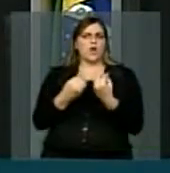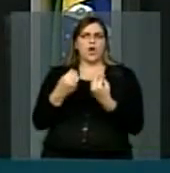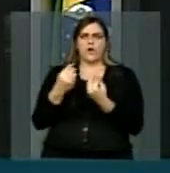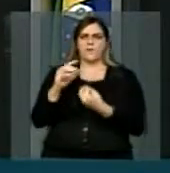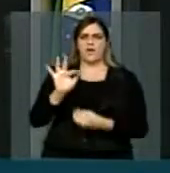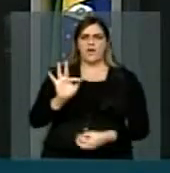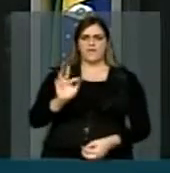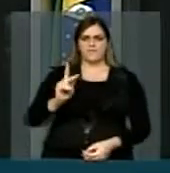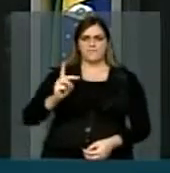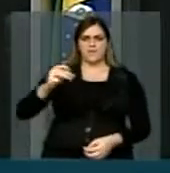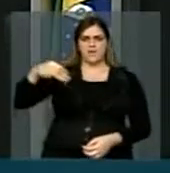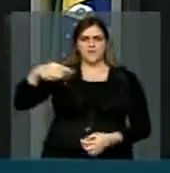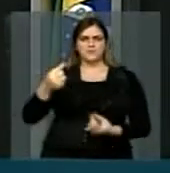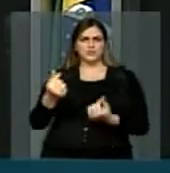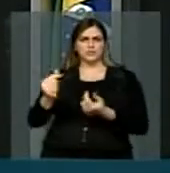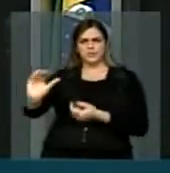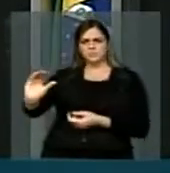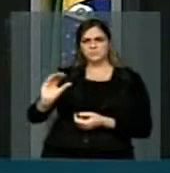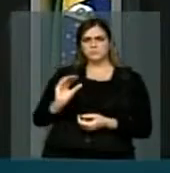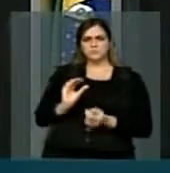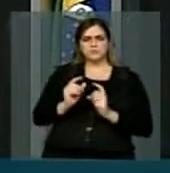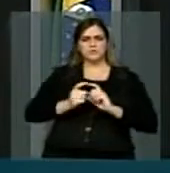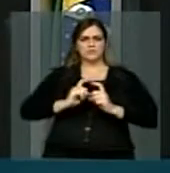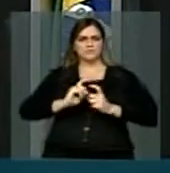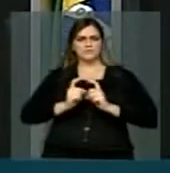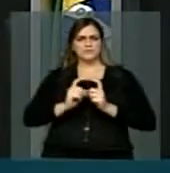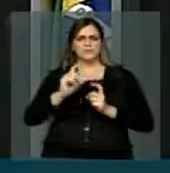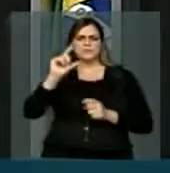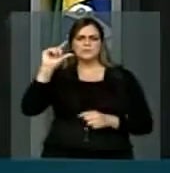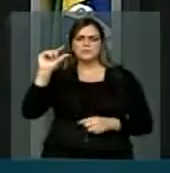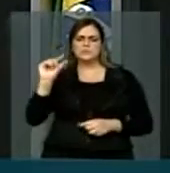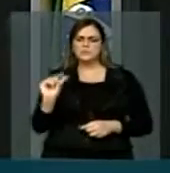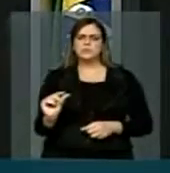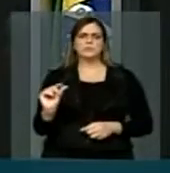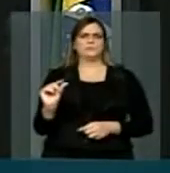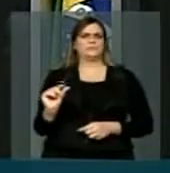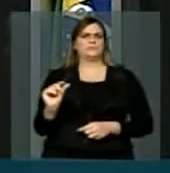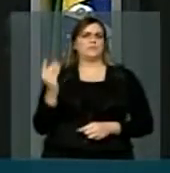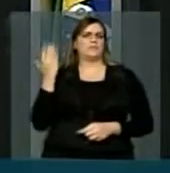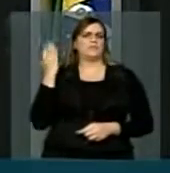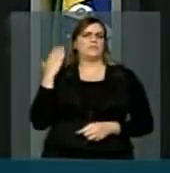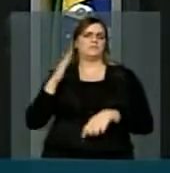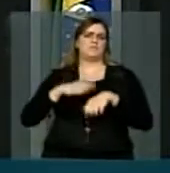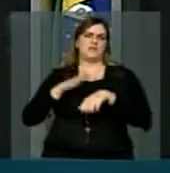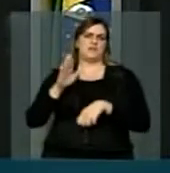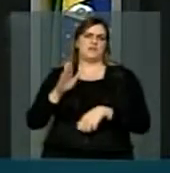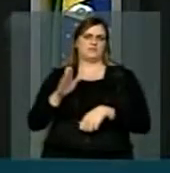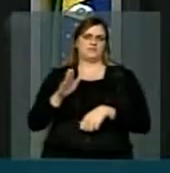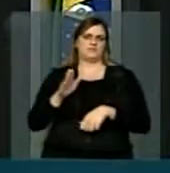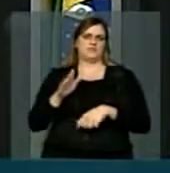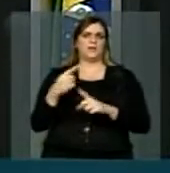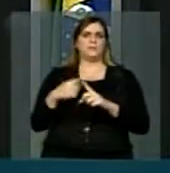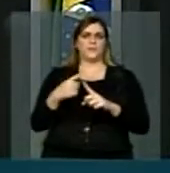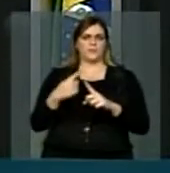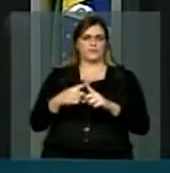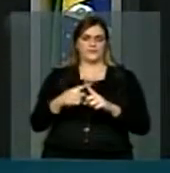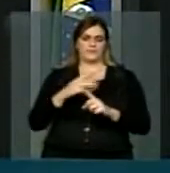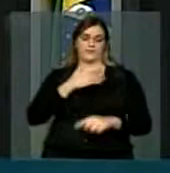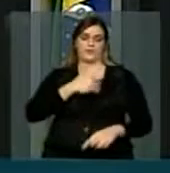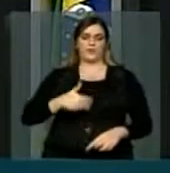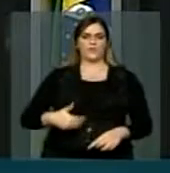enorme do FPM, diante da redução das receitas, oriundas principalmente pela